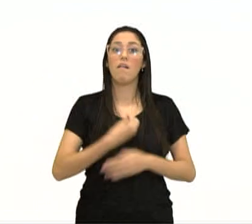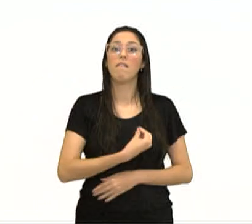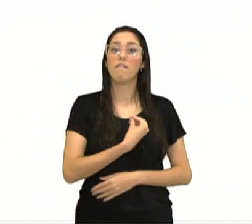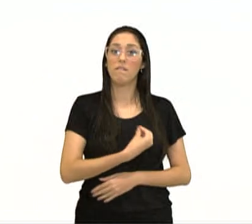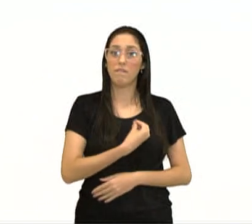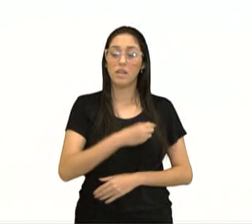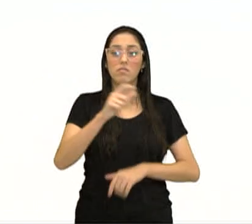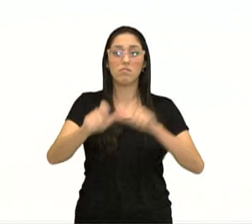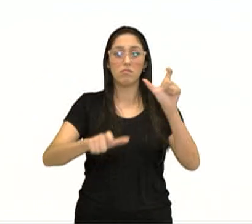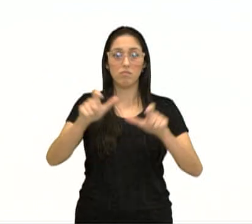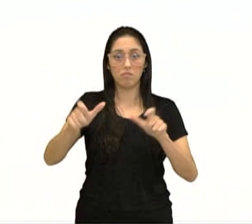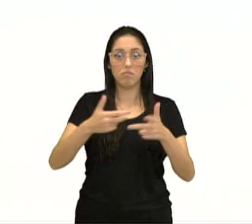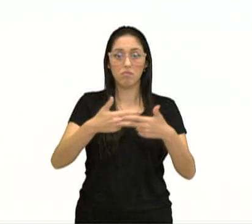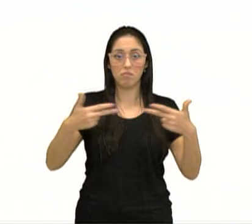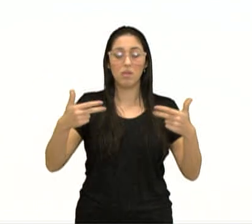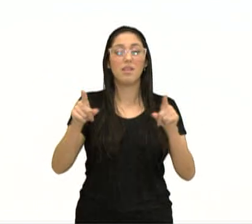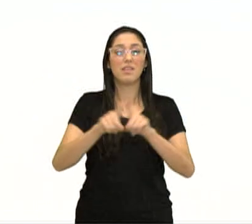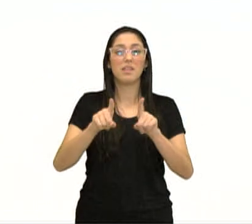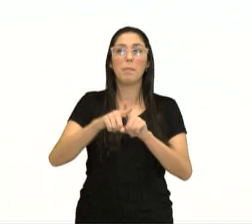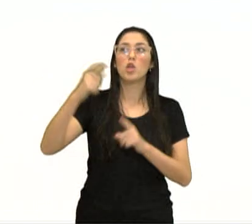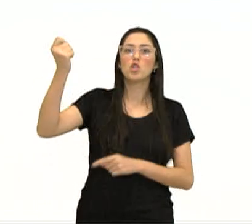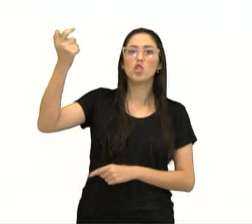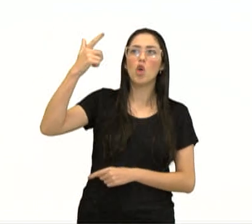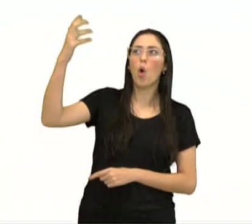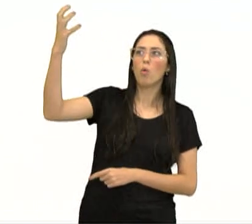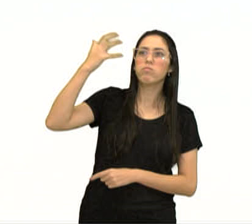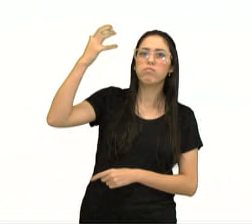por filtrar parte dos raios solares que são